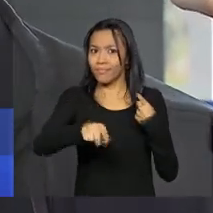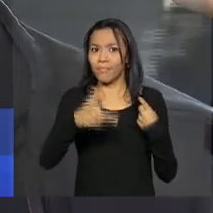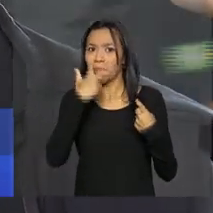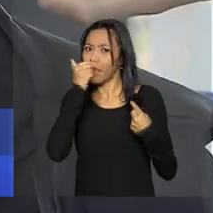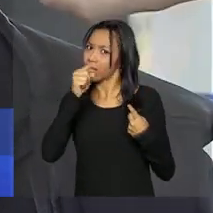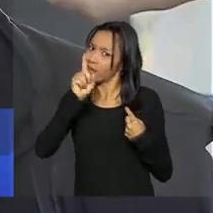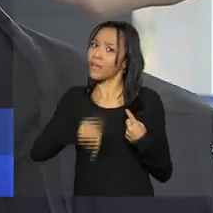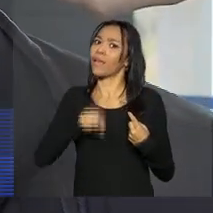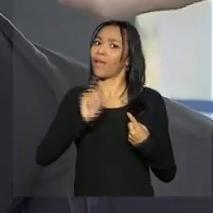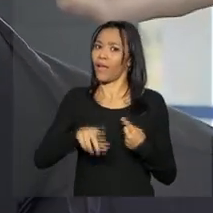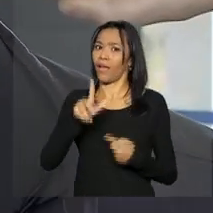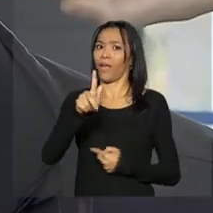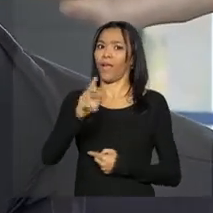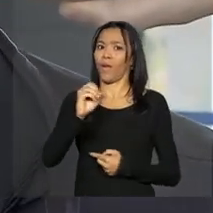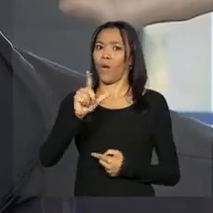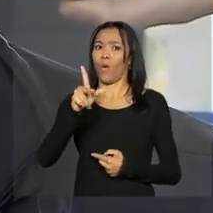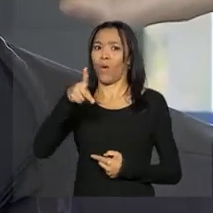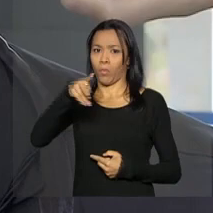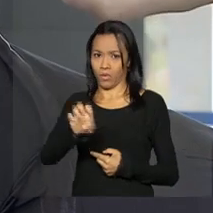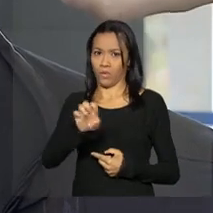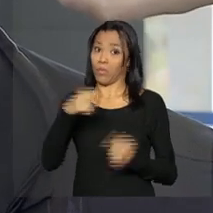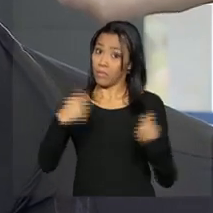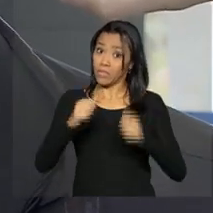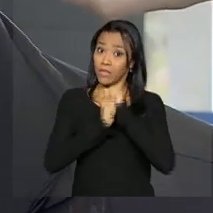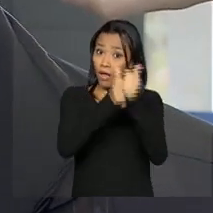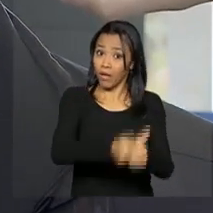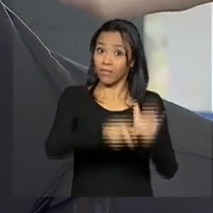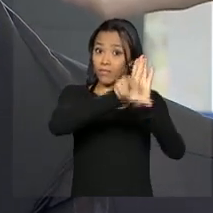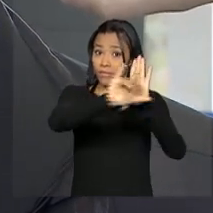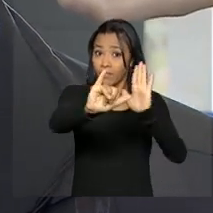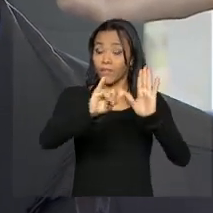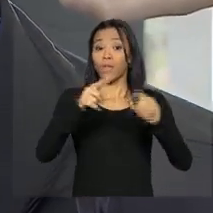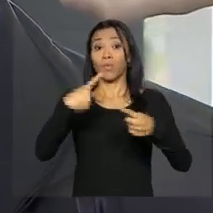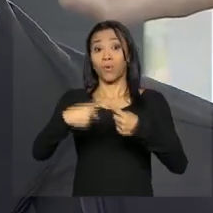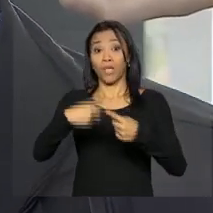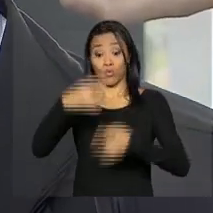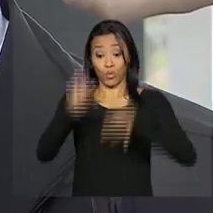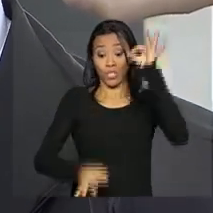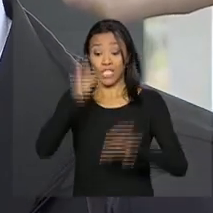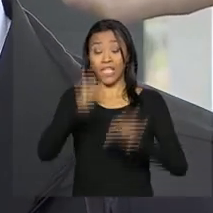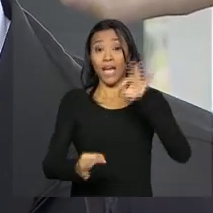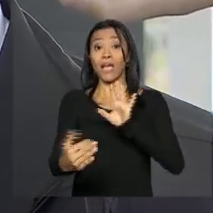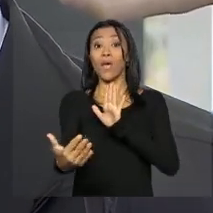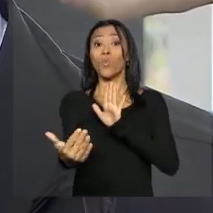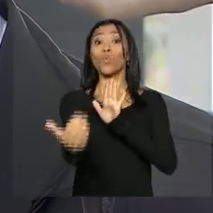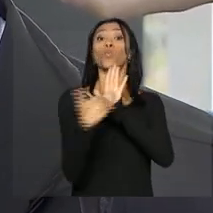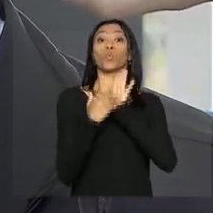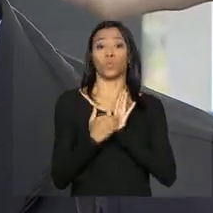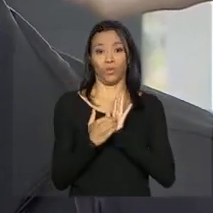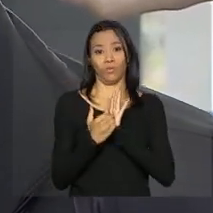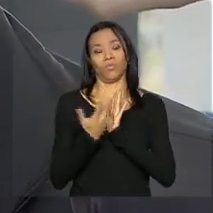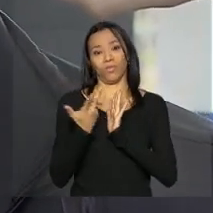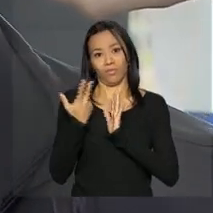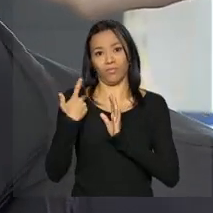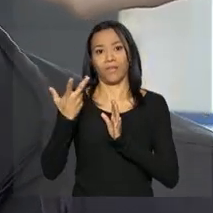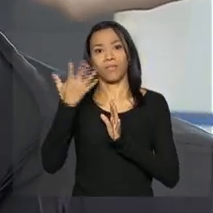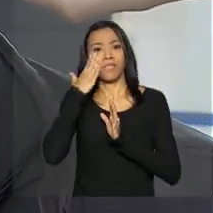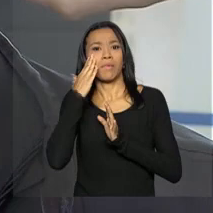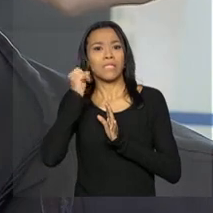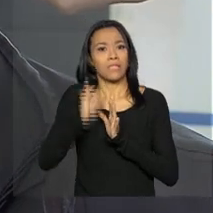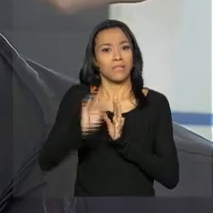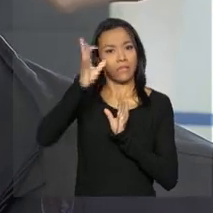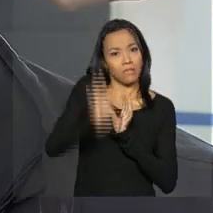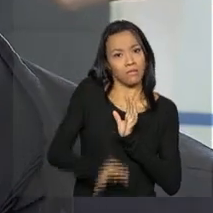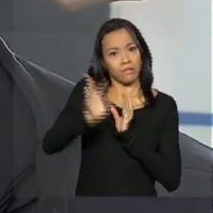como um golpe. O judiciário é a última trincheira da cidadania e pode haver um questionamento para demonstrar que